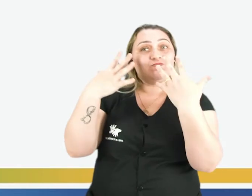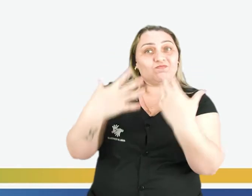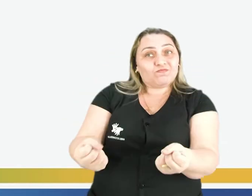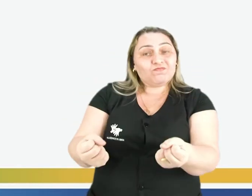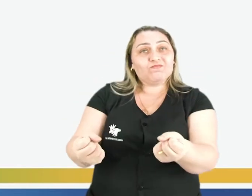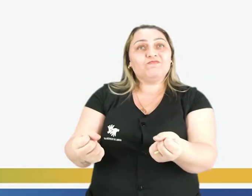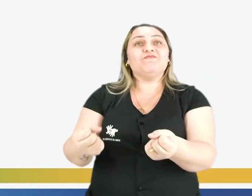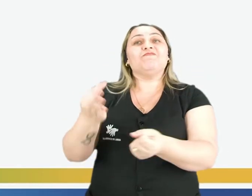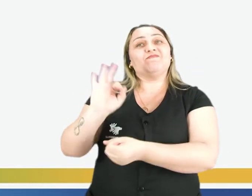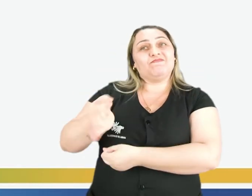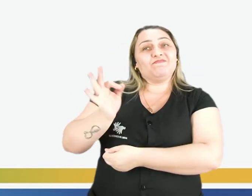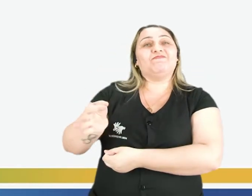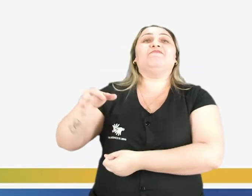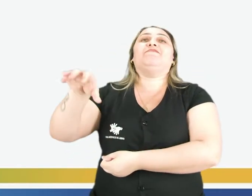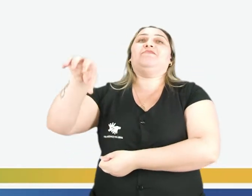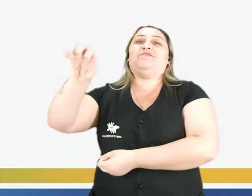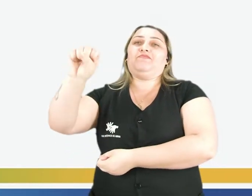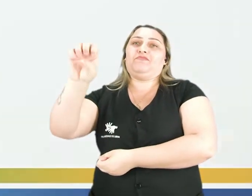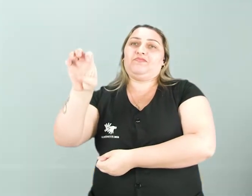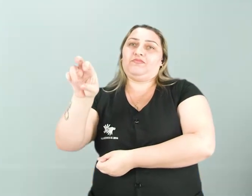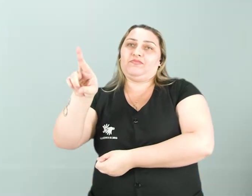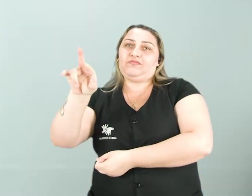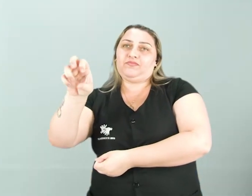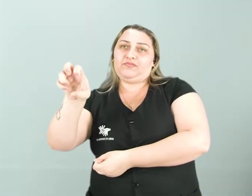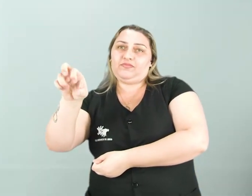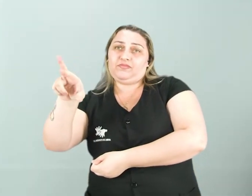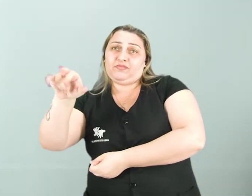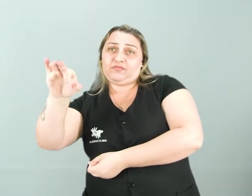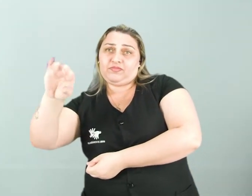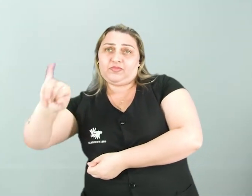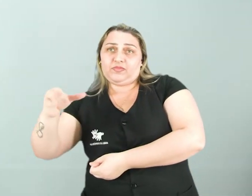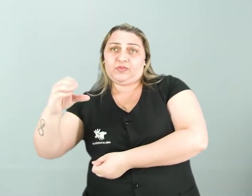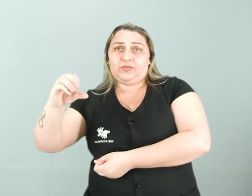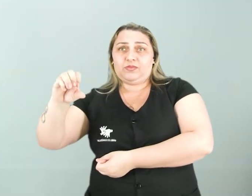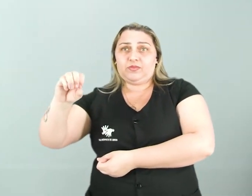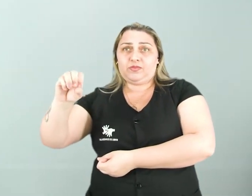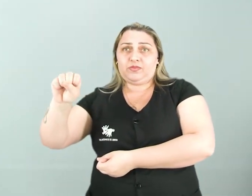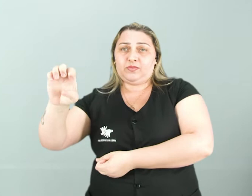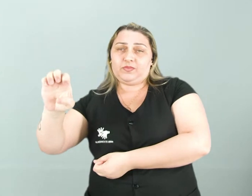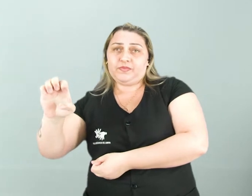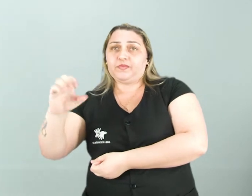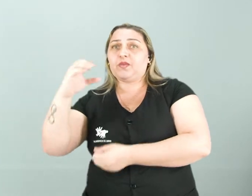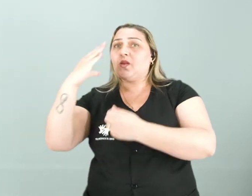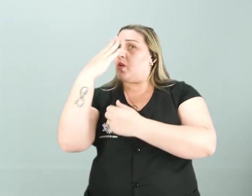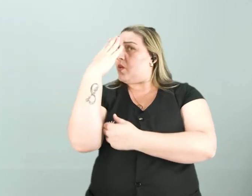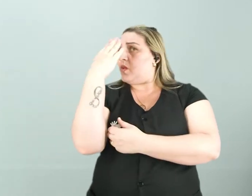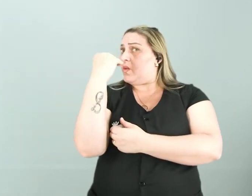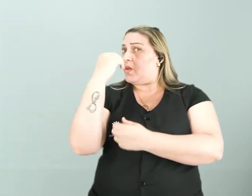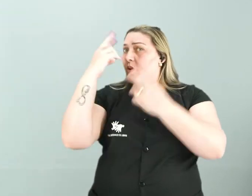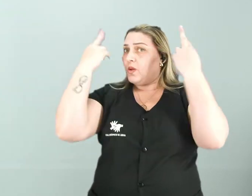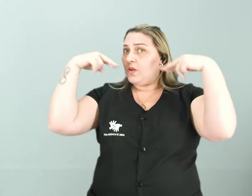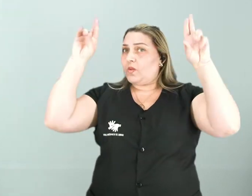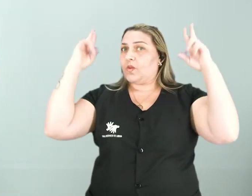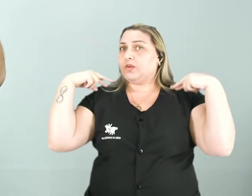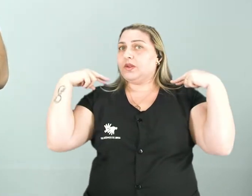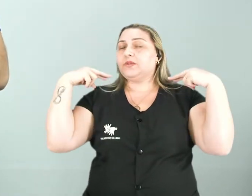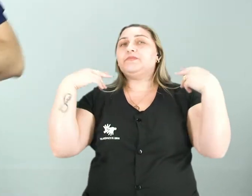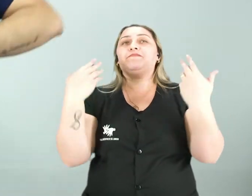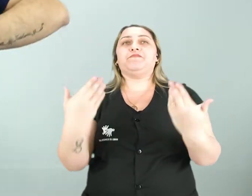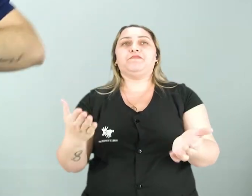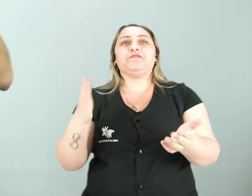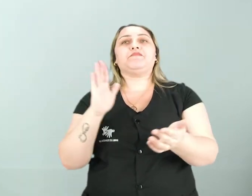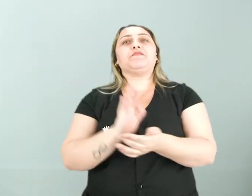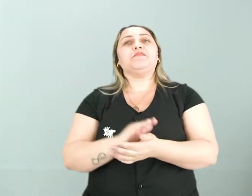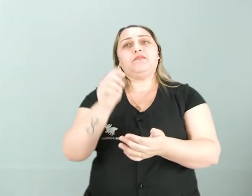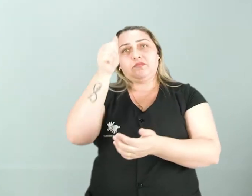acertaram. Severino José foi o autor do texto, né? O Lobo e o Cordeiro. Ele é